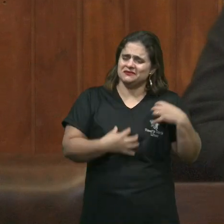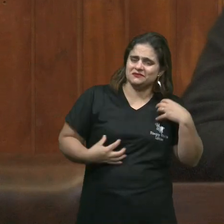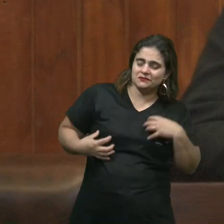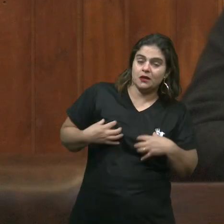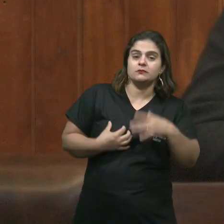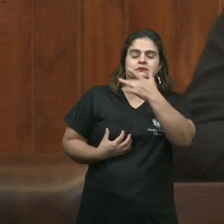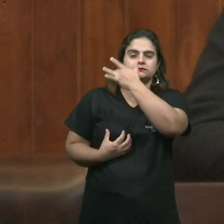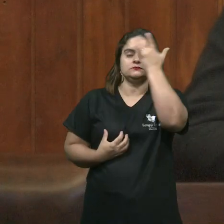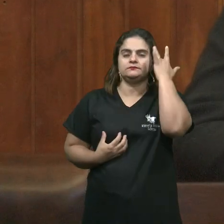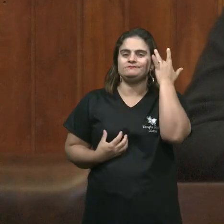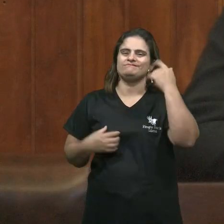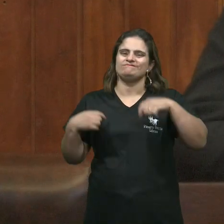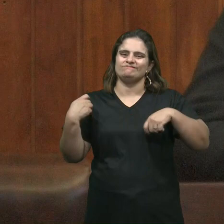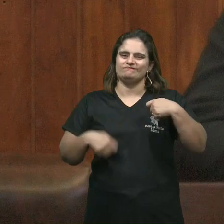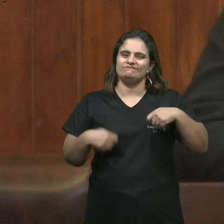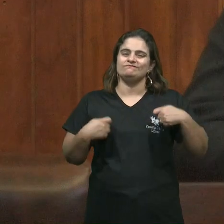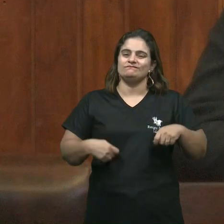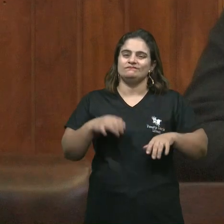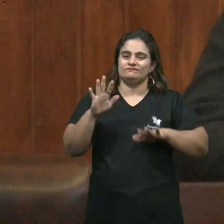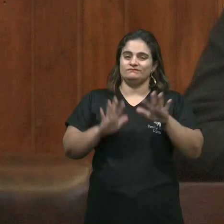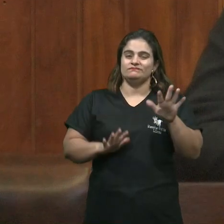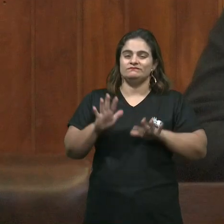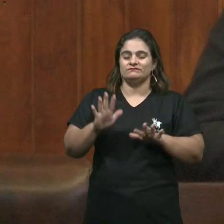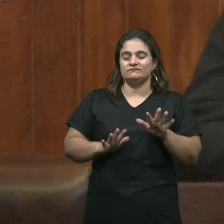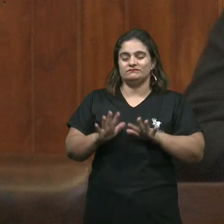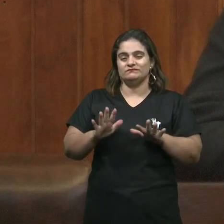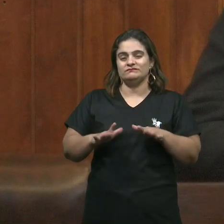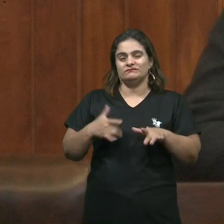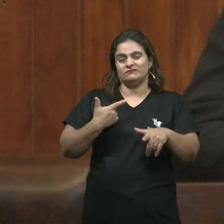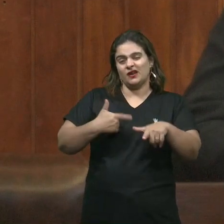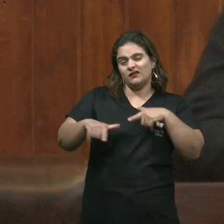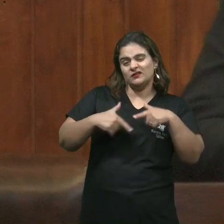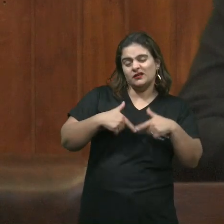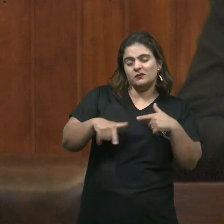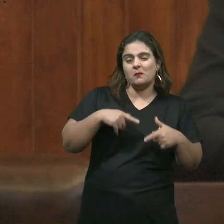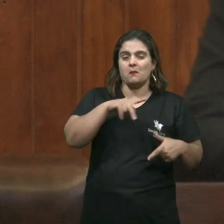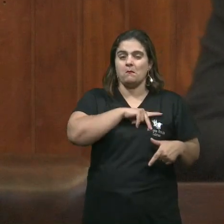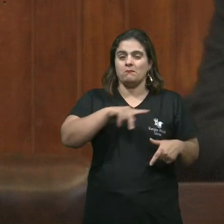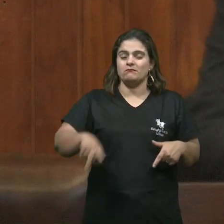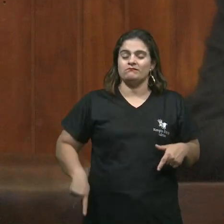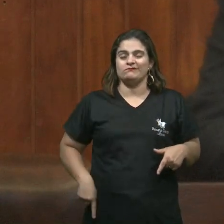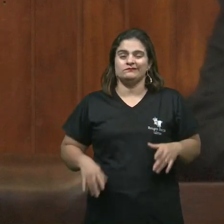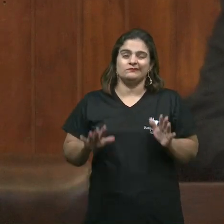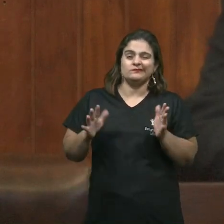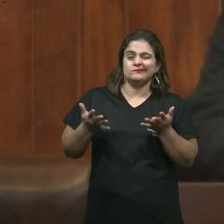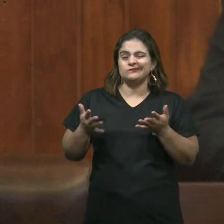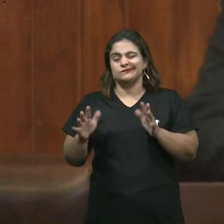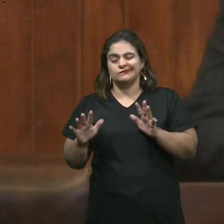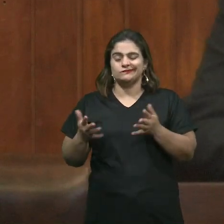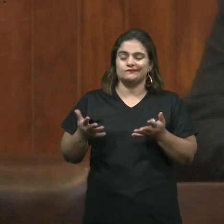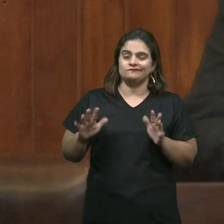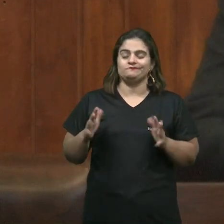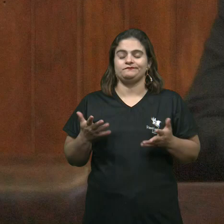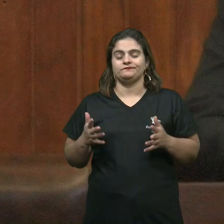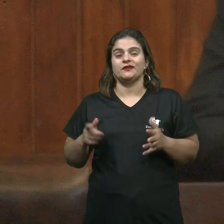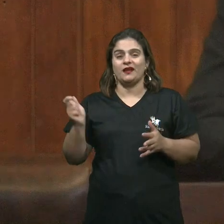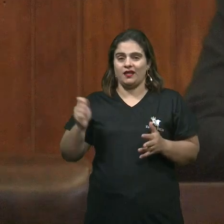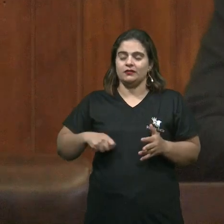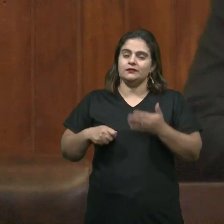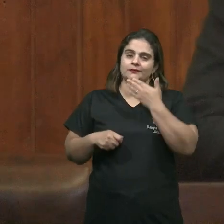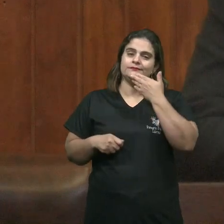o próprio cidadão, que acaba recebendo um serviço público que não corresponde.